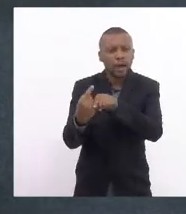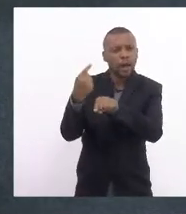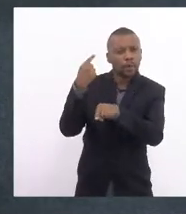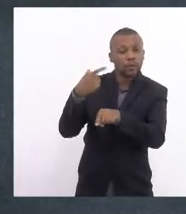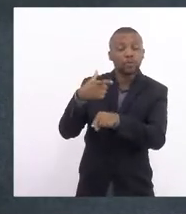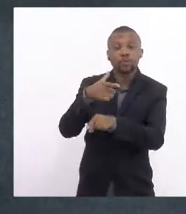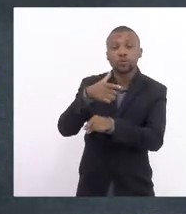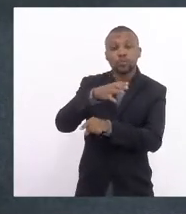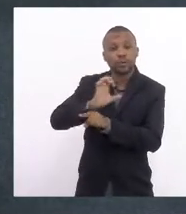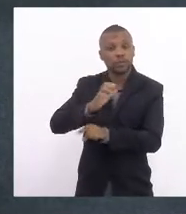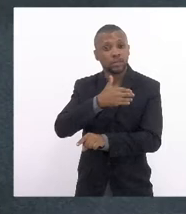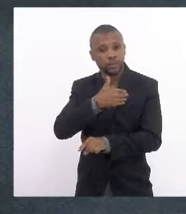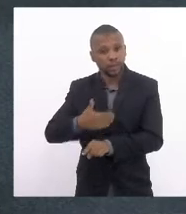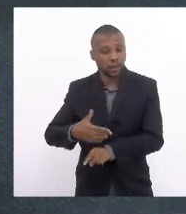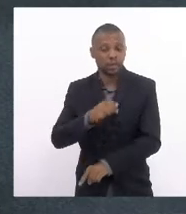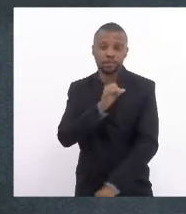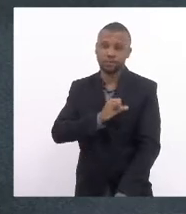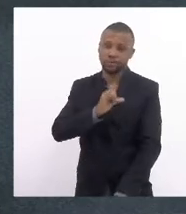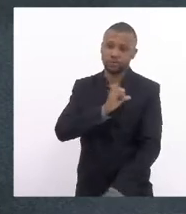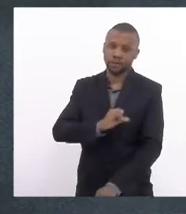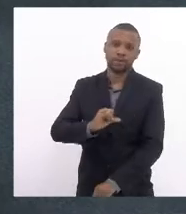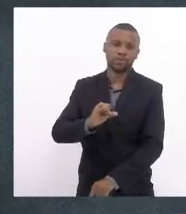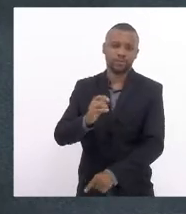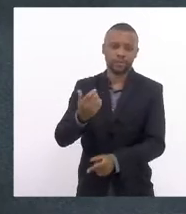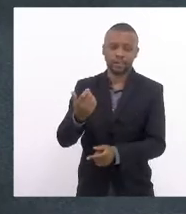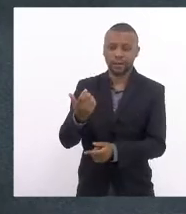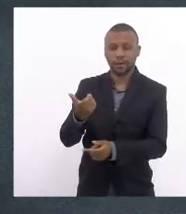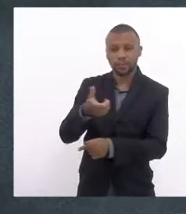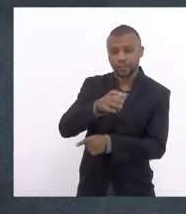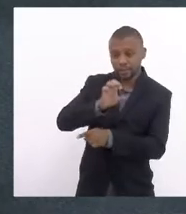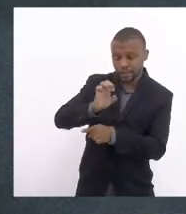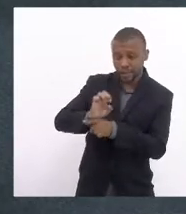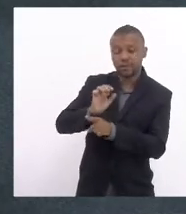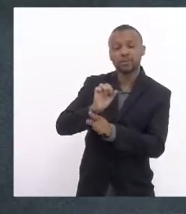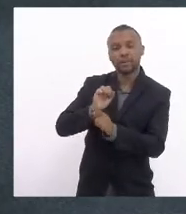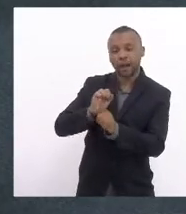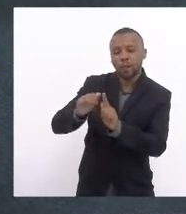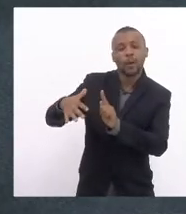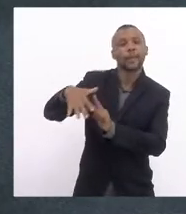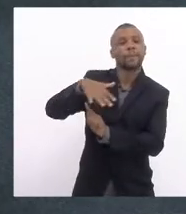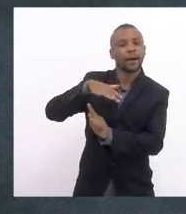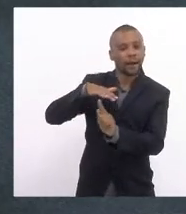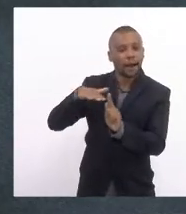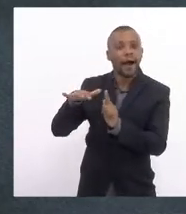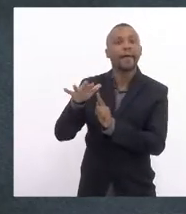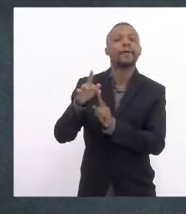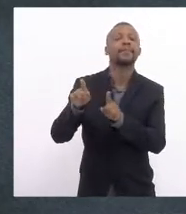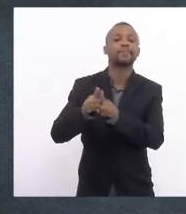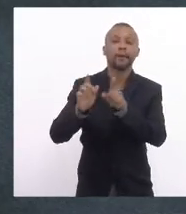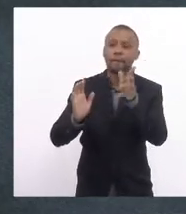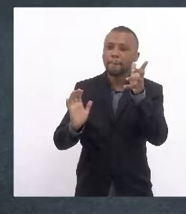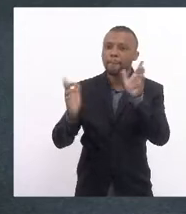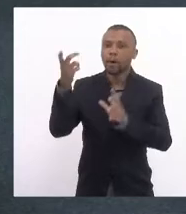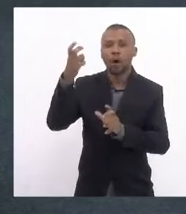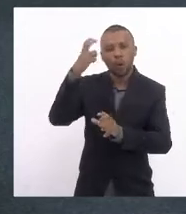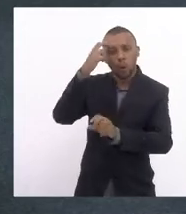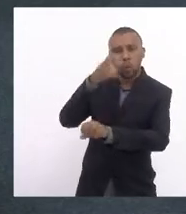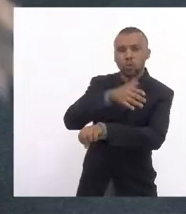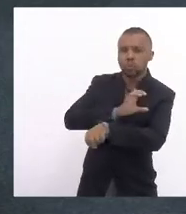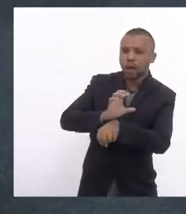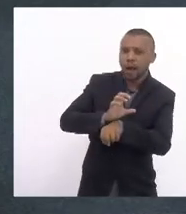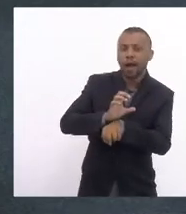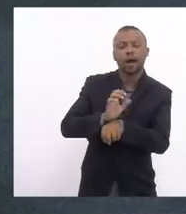Janeiro, e lugar, enfim, de grandes acontecimentos culturais, sociais, como o baile